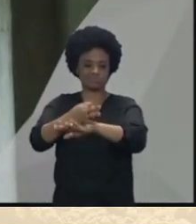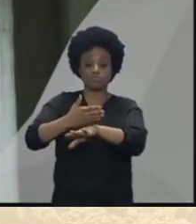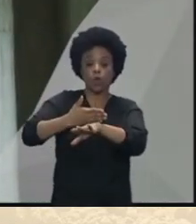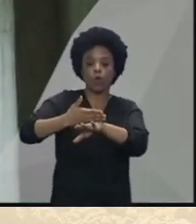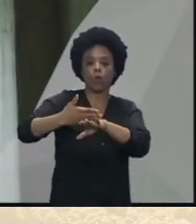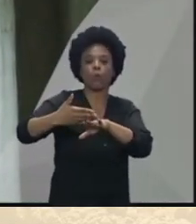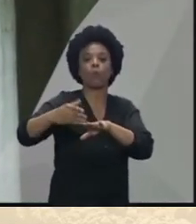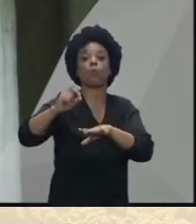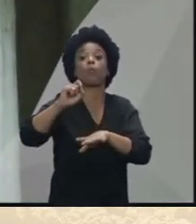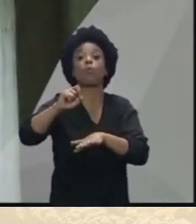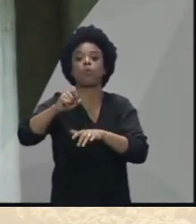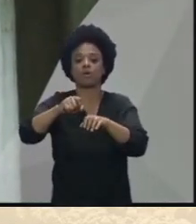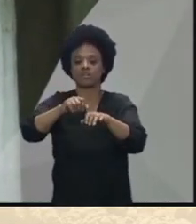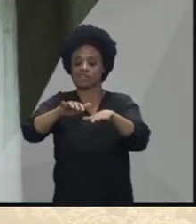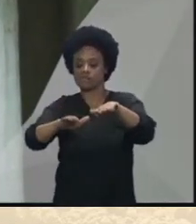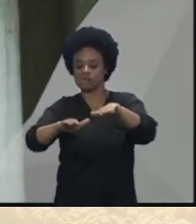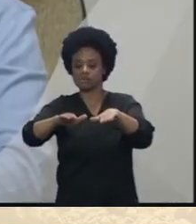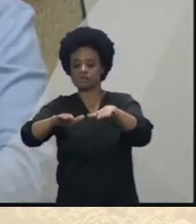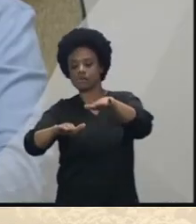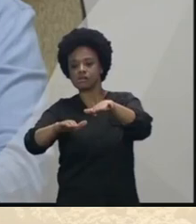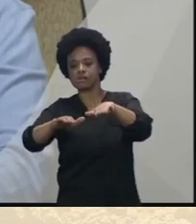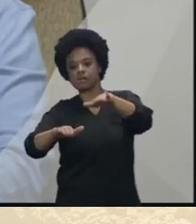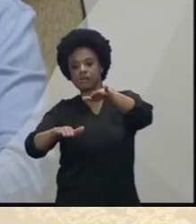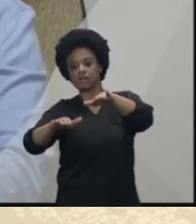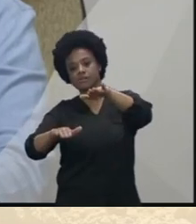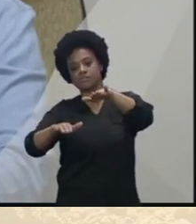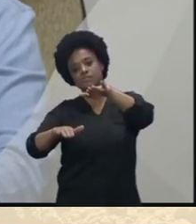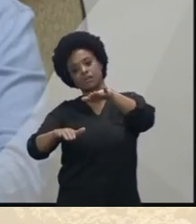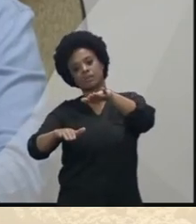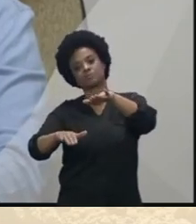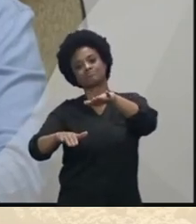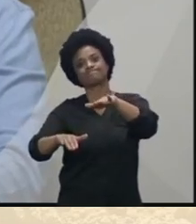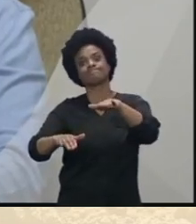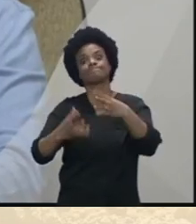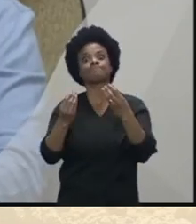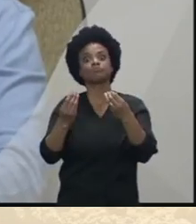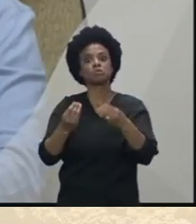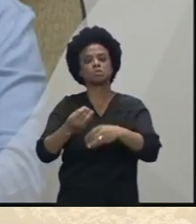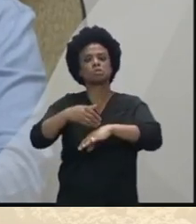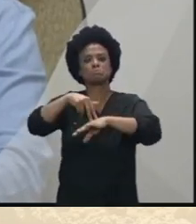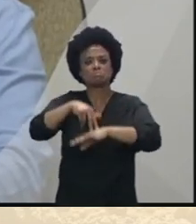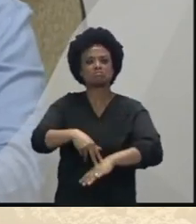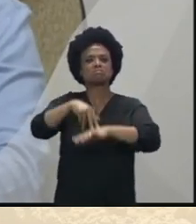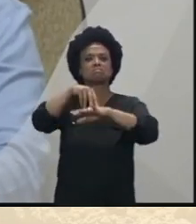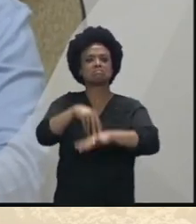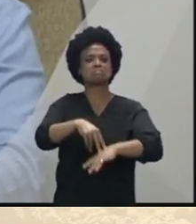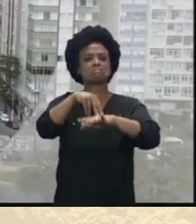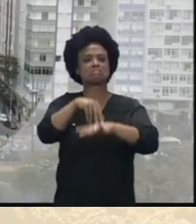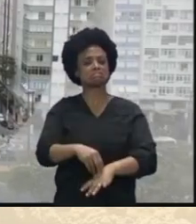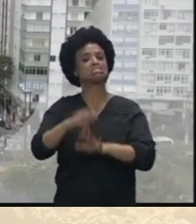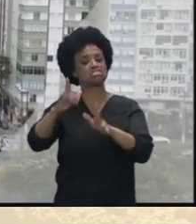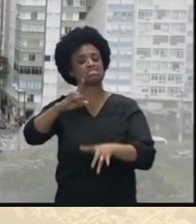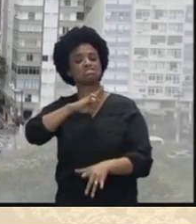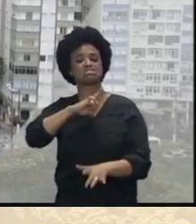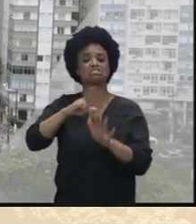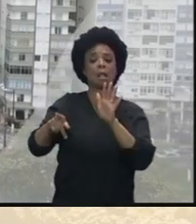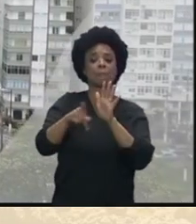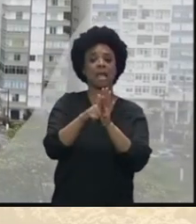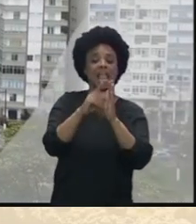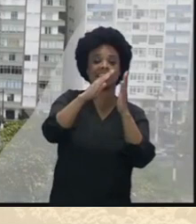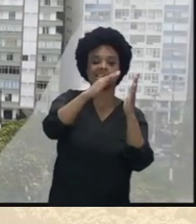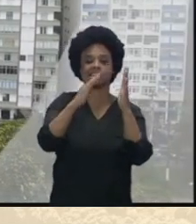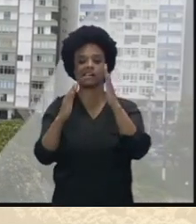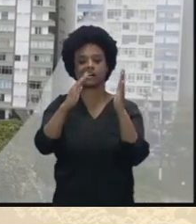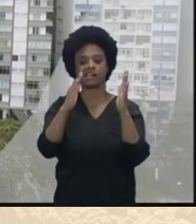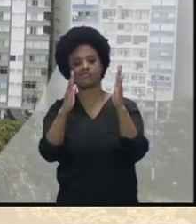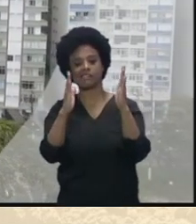a espraiar, as tensões começam a vir. Então o acúmulo de tensões causadas pela tua com a do vizinho, eles caem entre